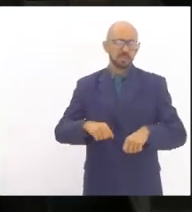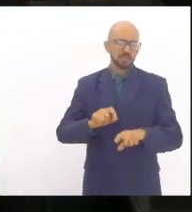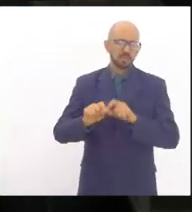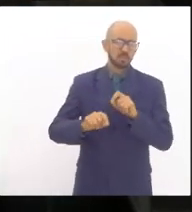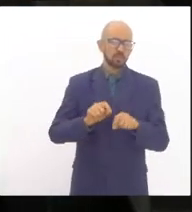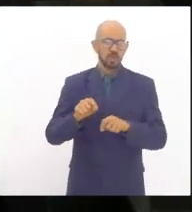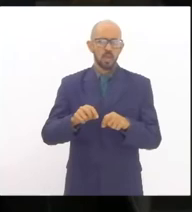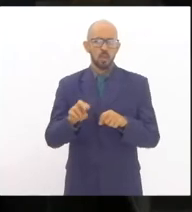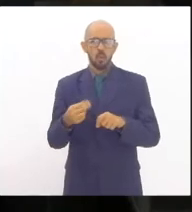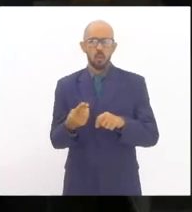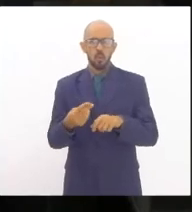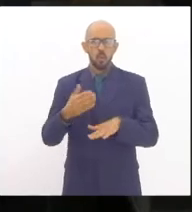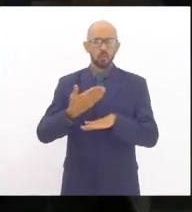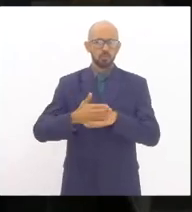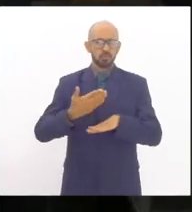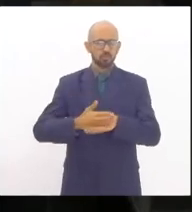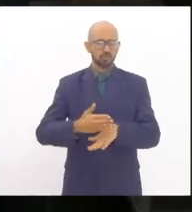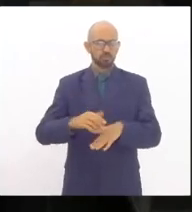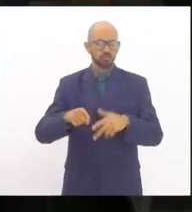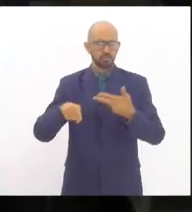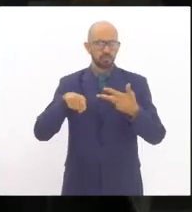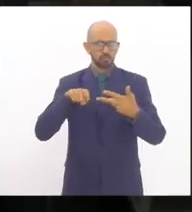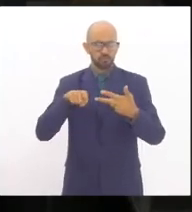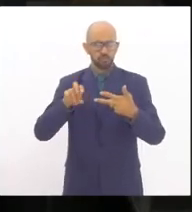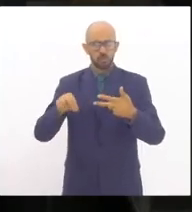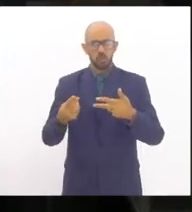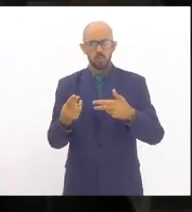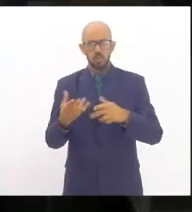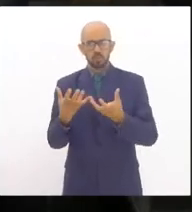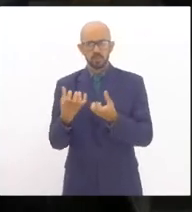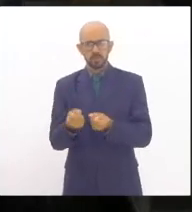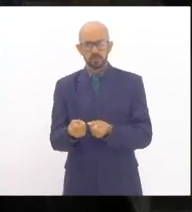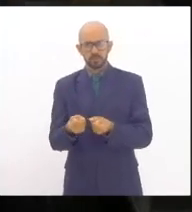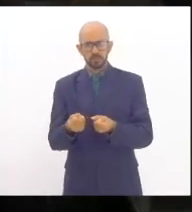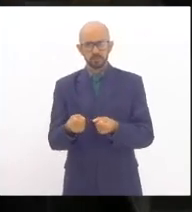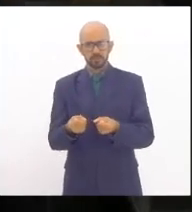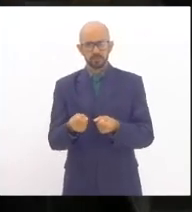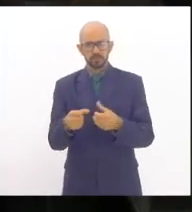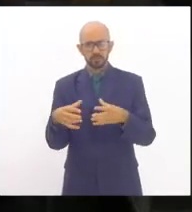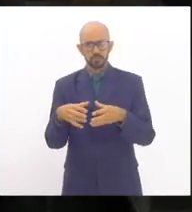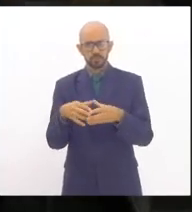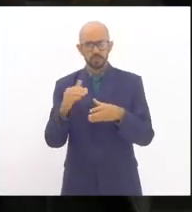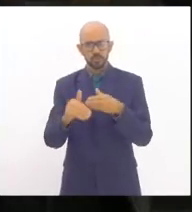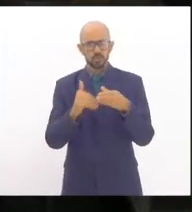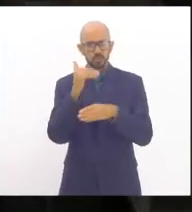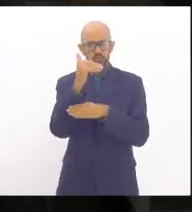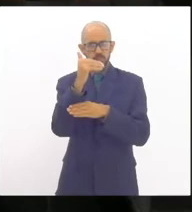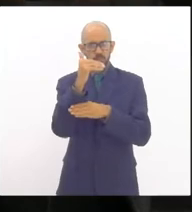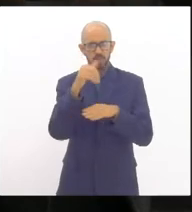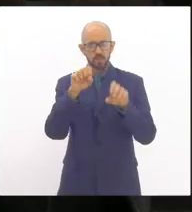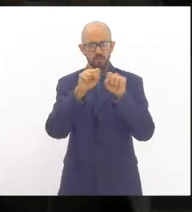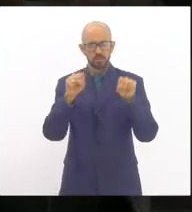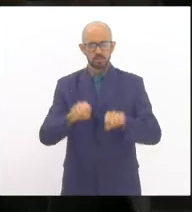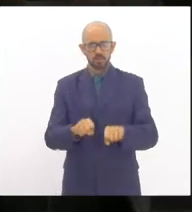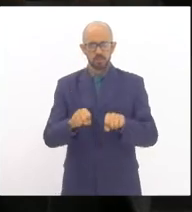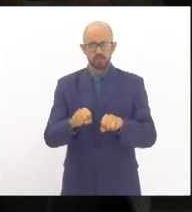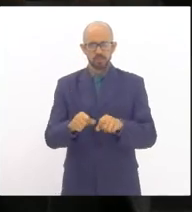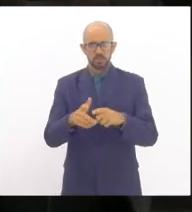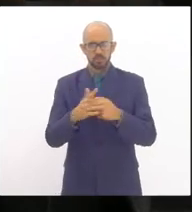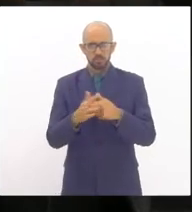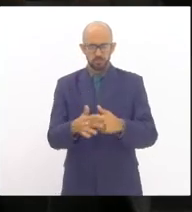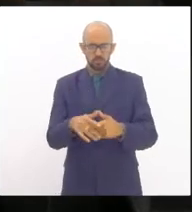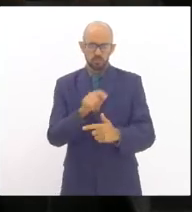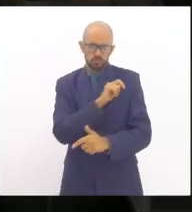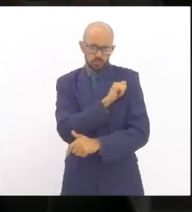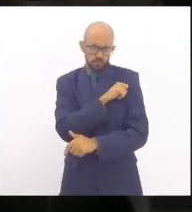onde regulamentação do Poder Executivo ou de anuência do Conselho supervisor do regime sobre as regulamentações